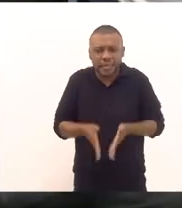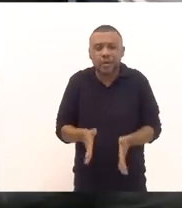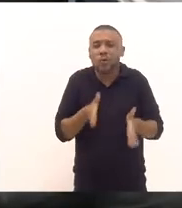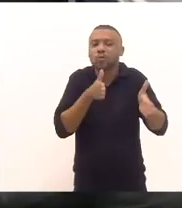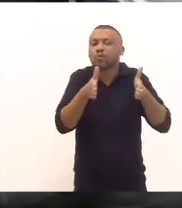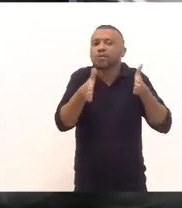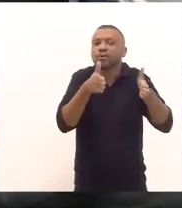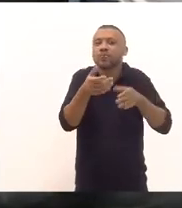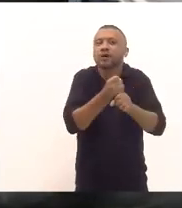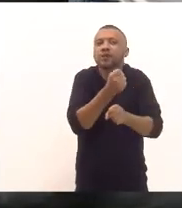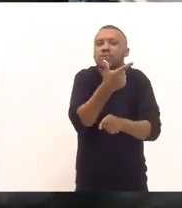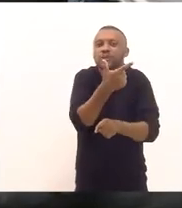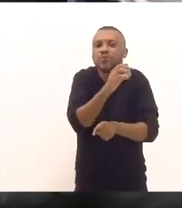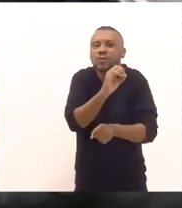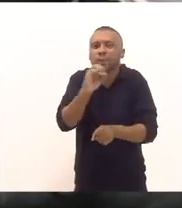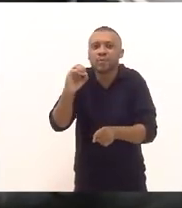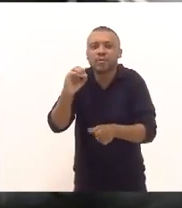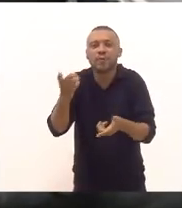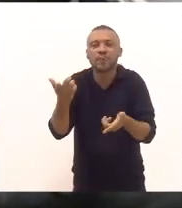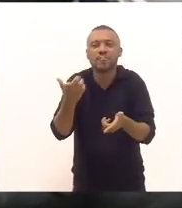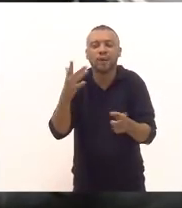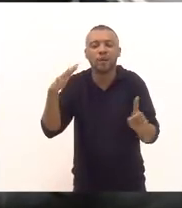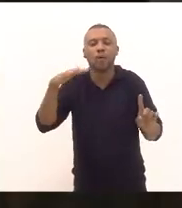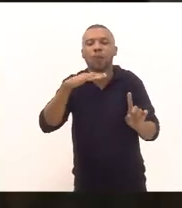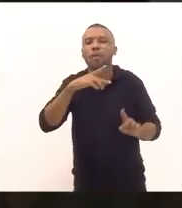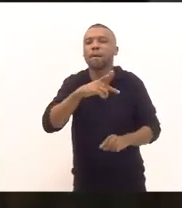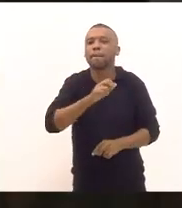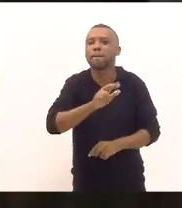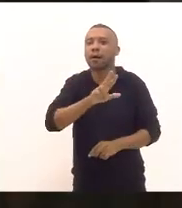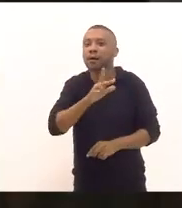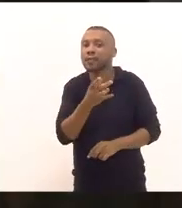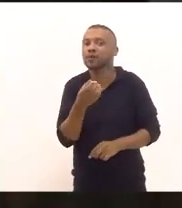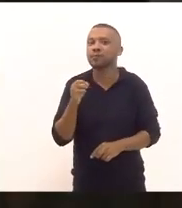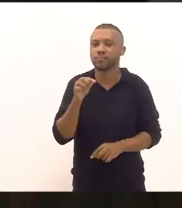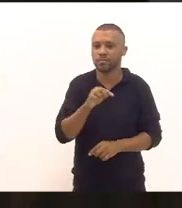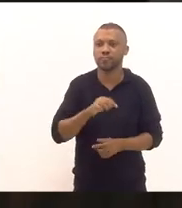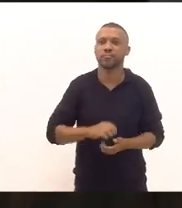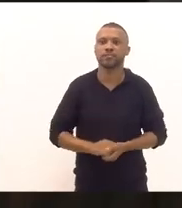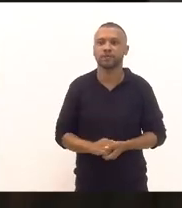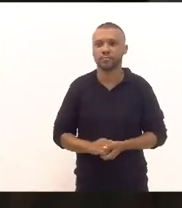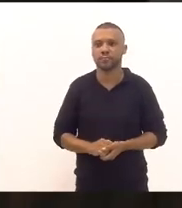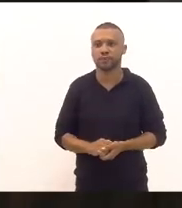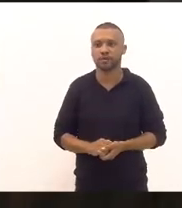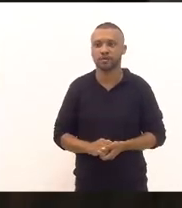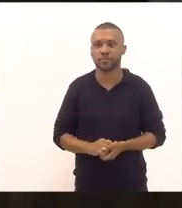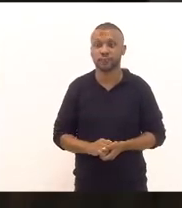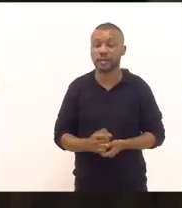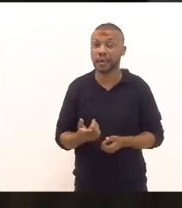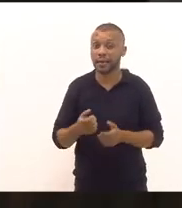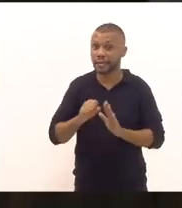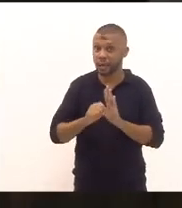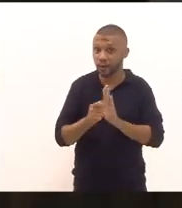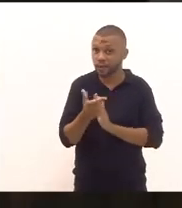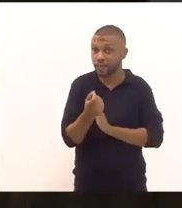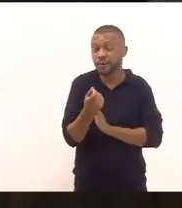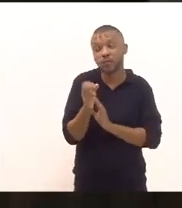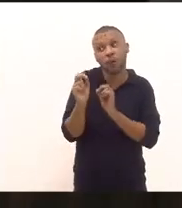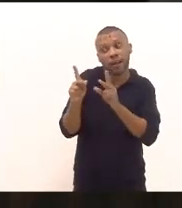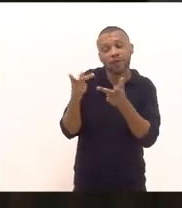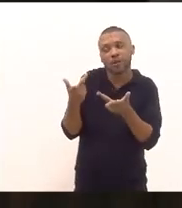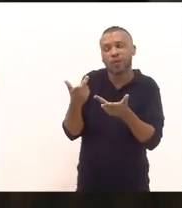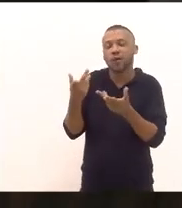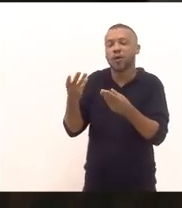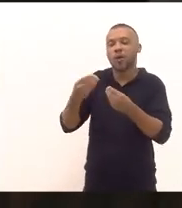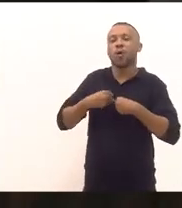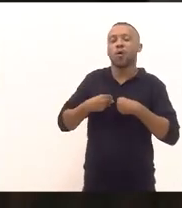desculpa mas conhecido como Paulinho e ainda século 20 Então tá bom isso